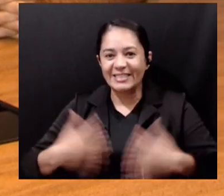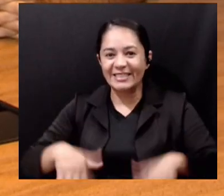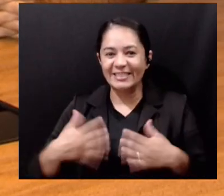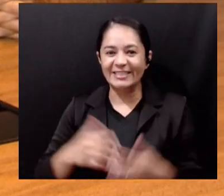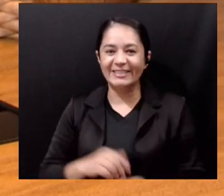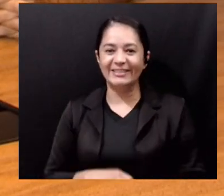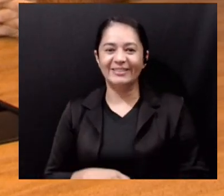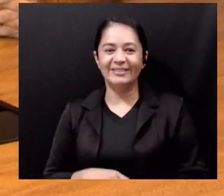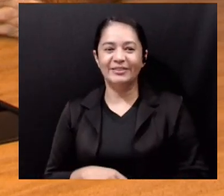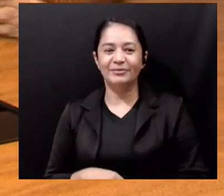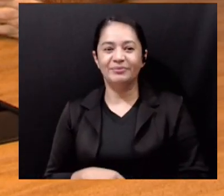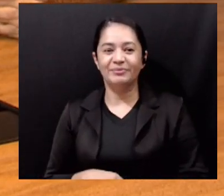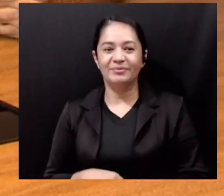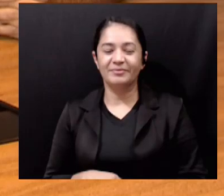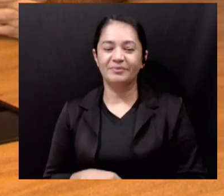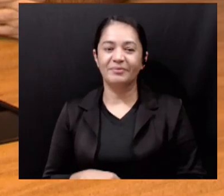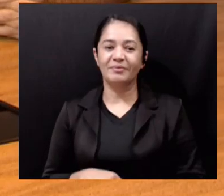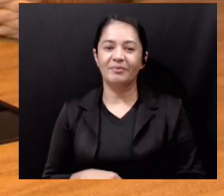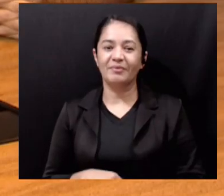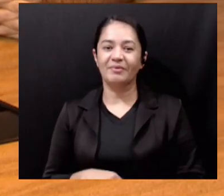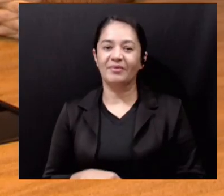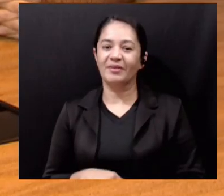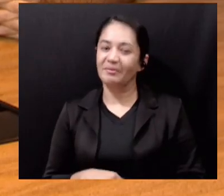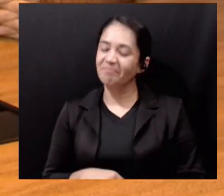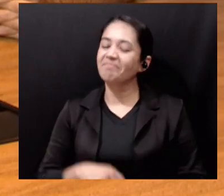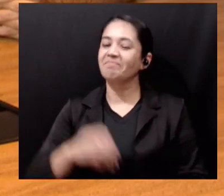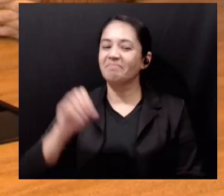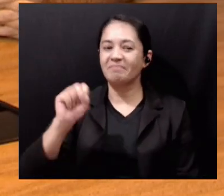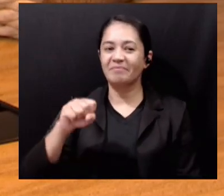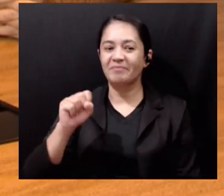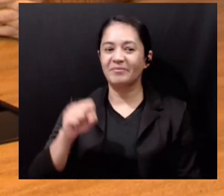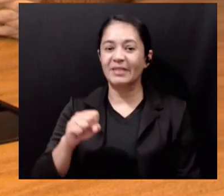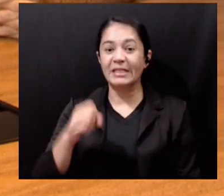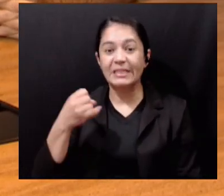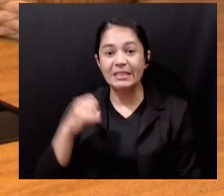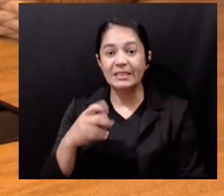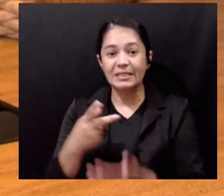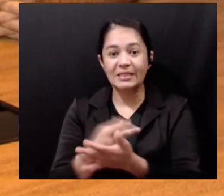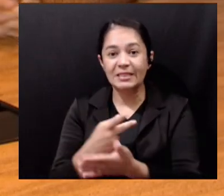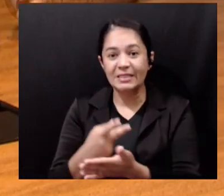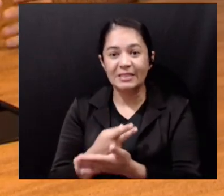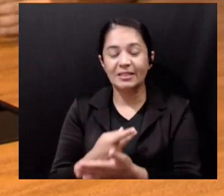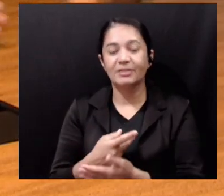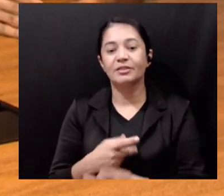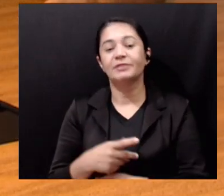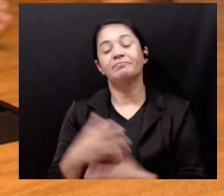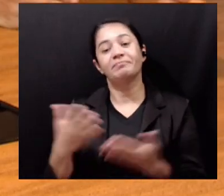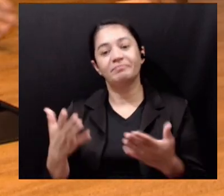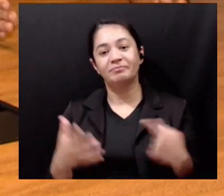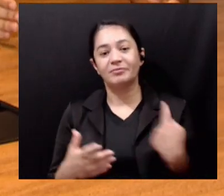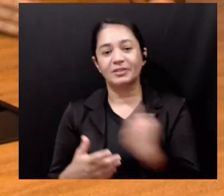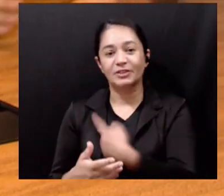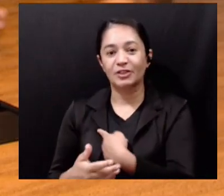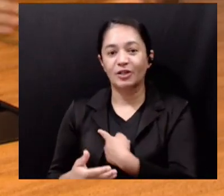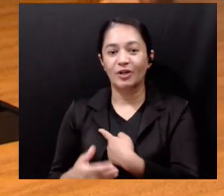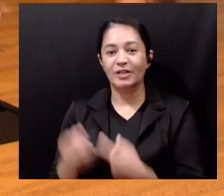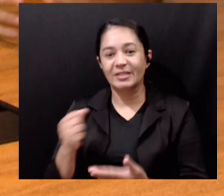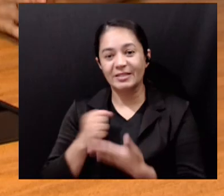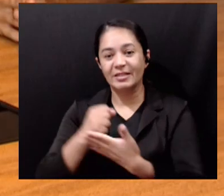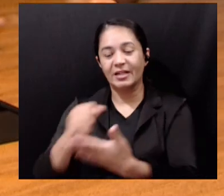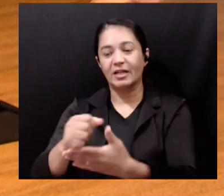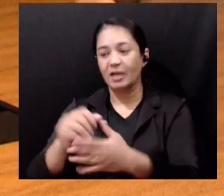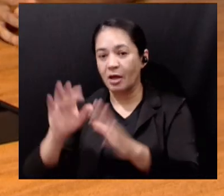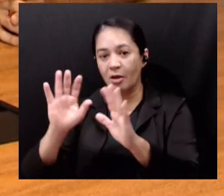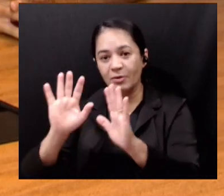Como assim, cara? Pois é. Se dá algum erro ali e tal? Não, então, justamente, a gente entregou nesse horário justamente corrigindo os erros que